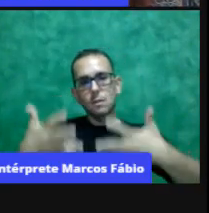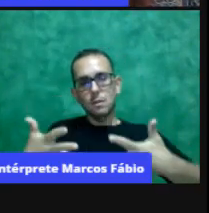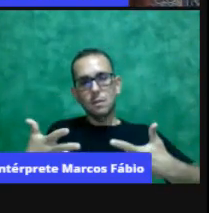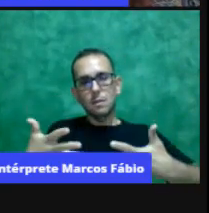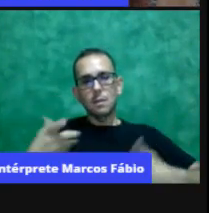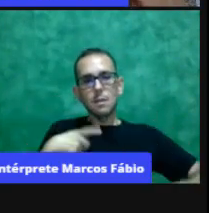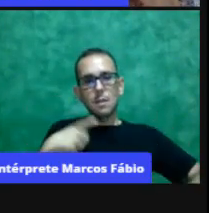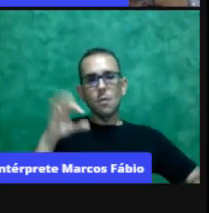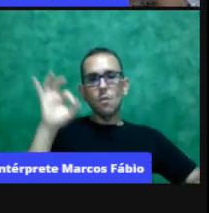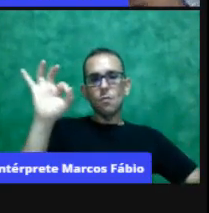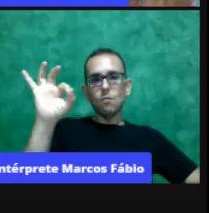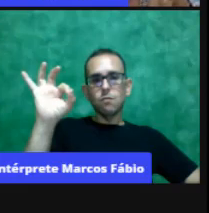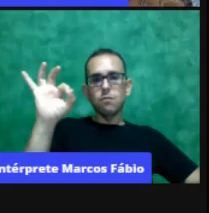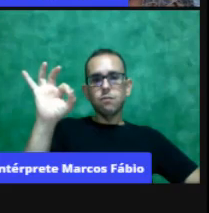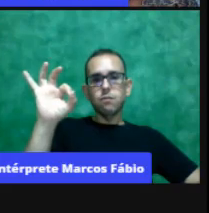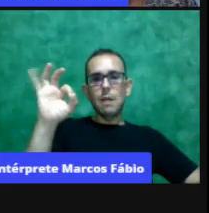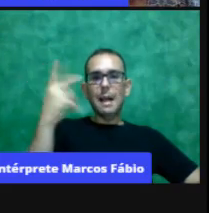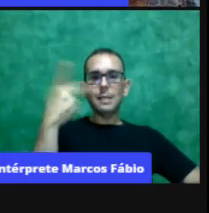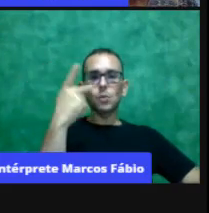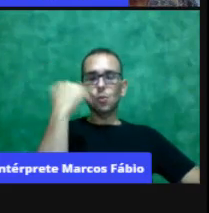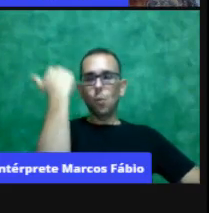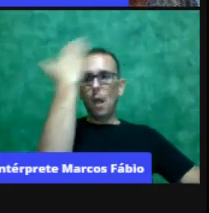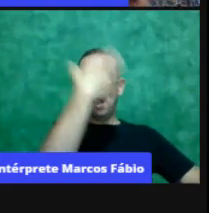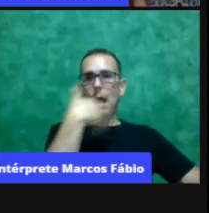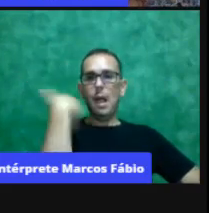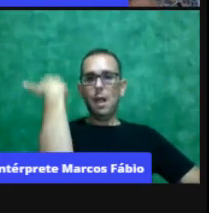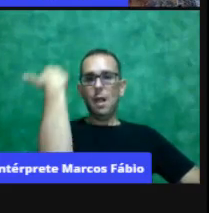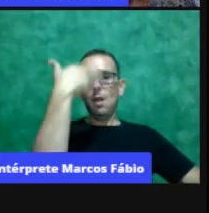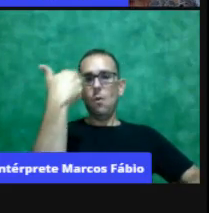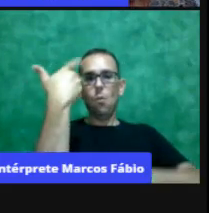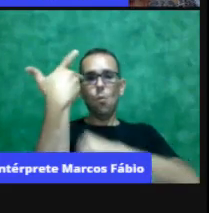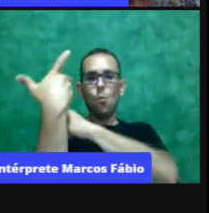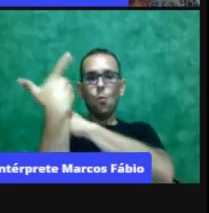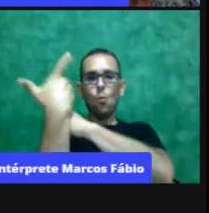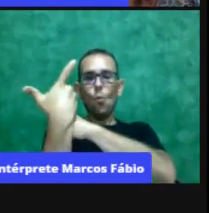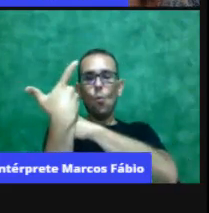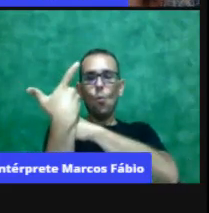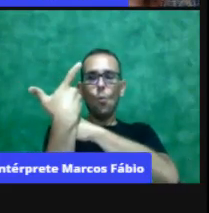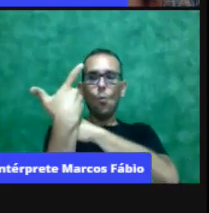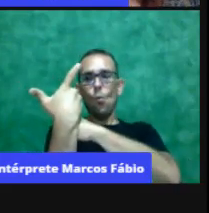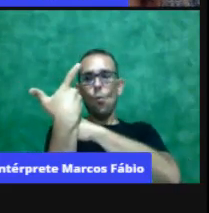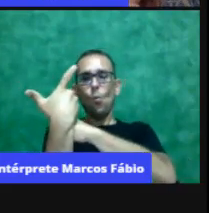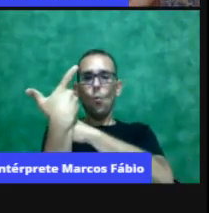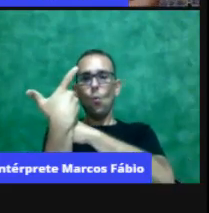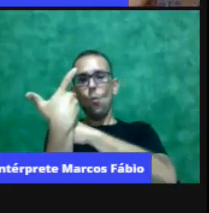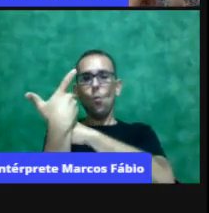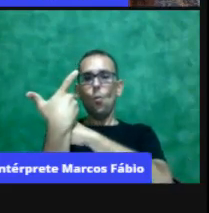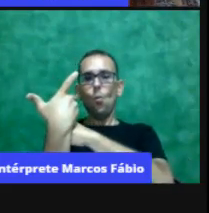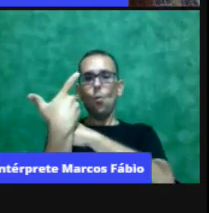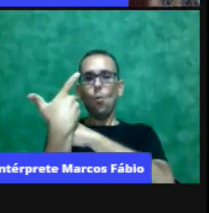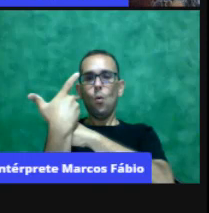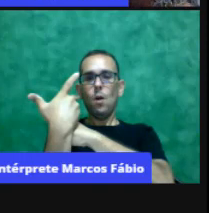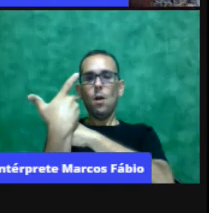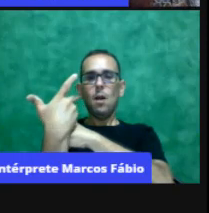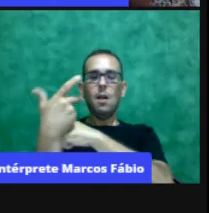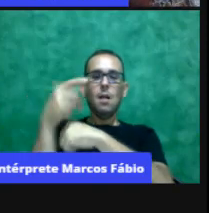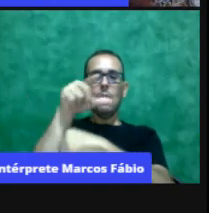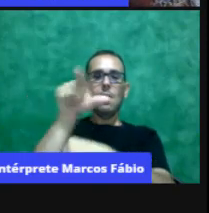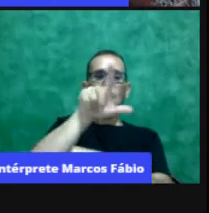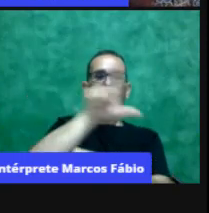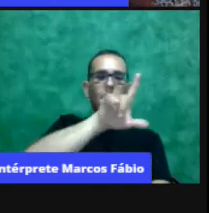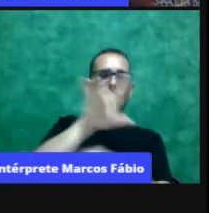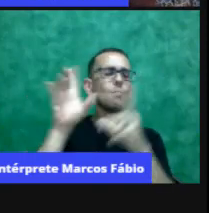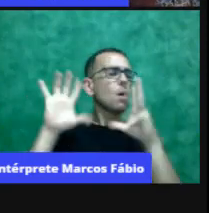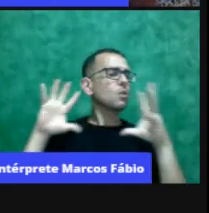uma bolinha no mouse, a sua imagem, você vai gravando, você vai aparecendo e você vai voltando assim, e você grava